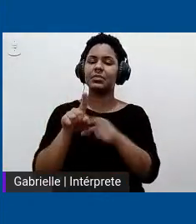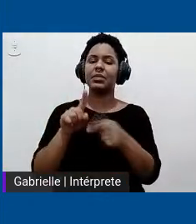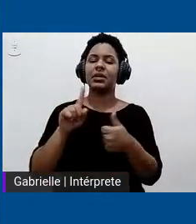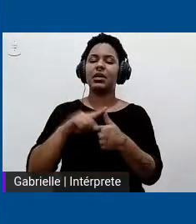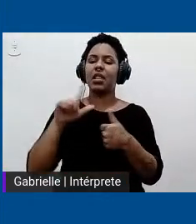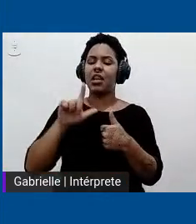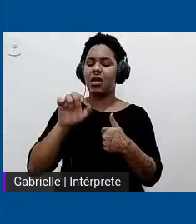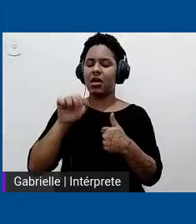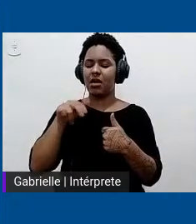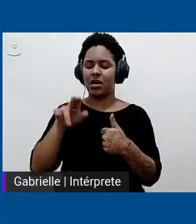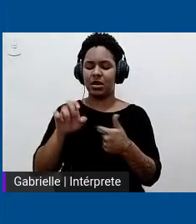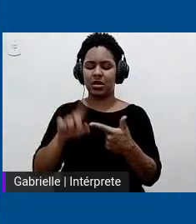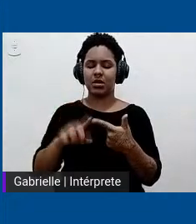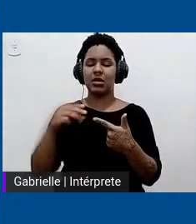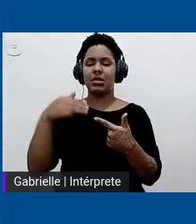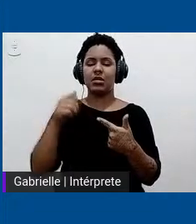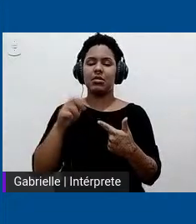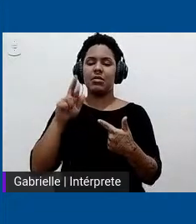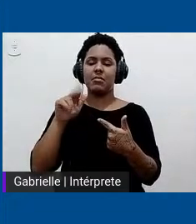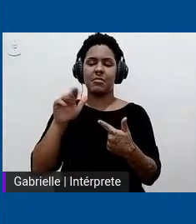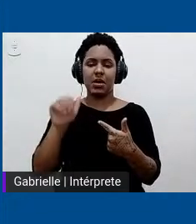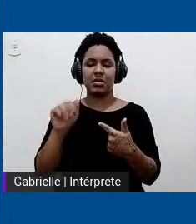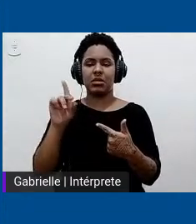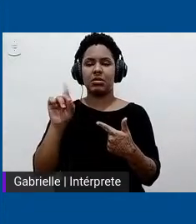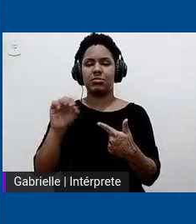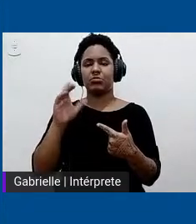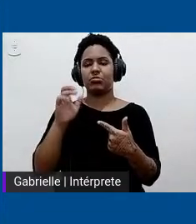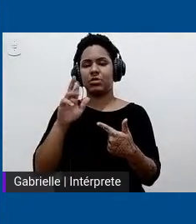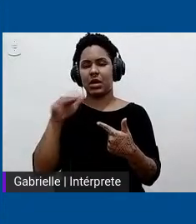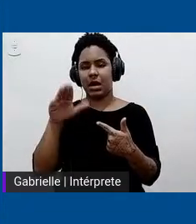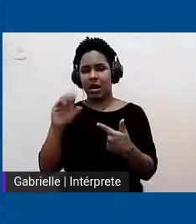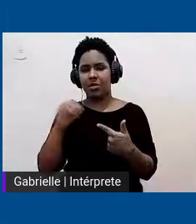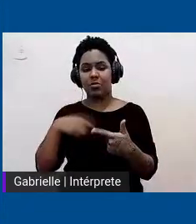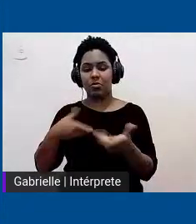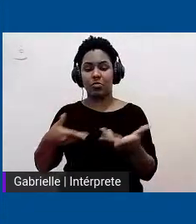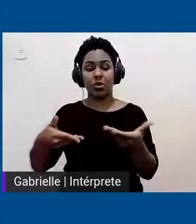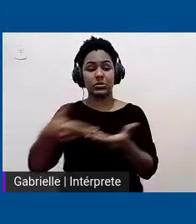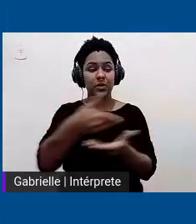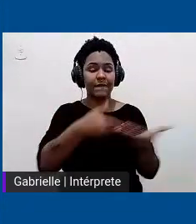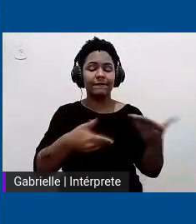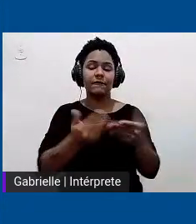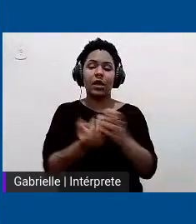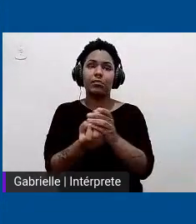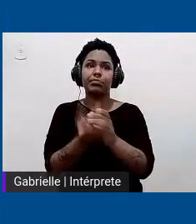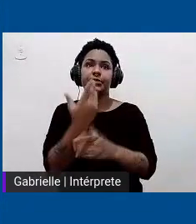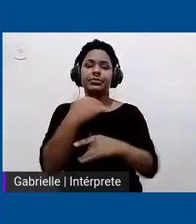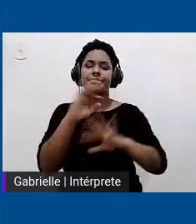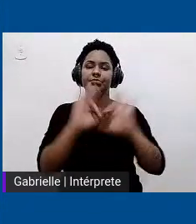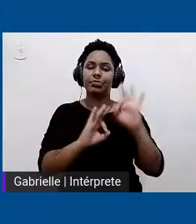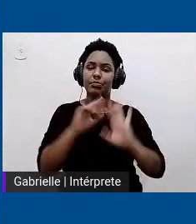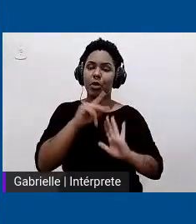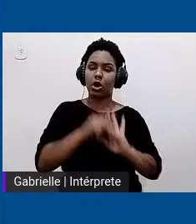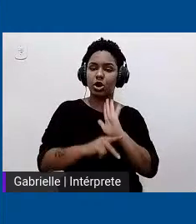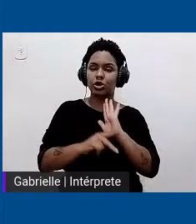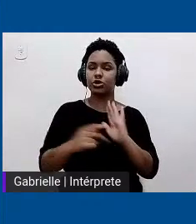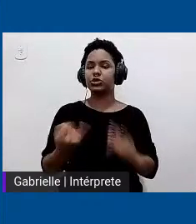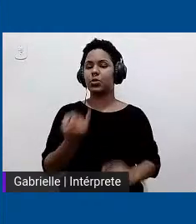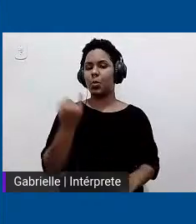por conduzir, por desenvolver, conceber esse importante projeto, né? E